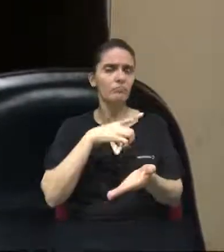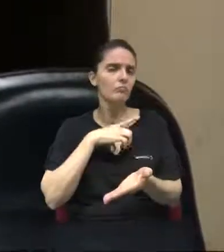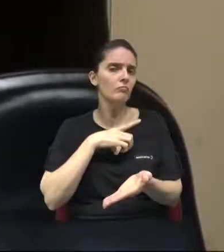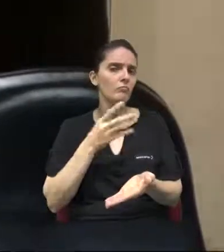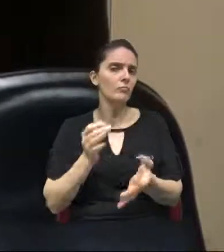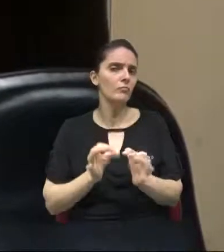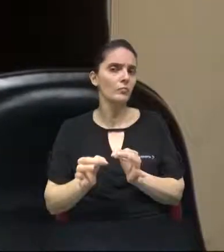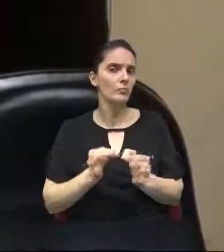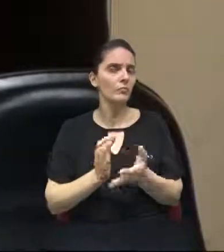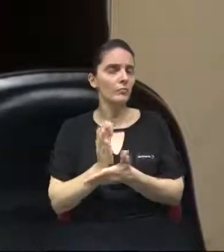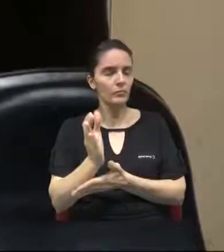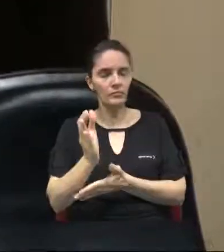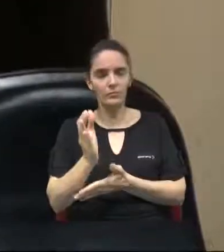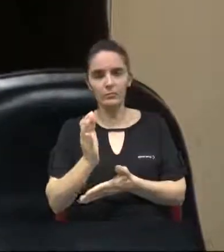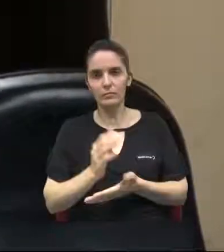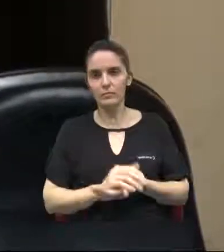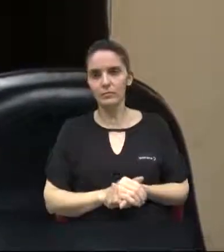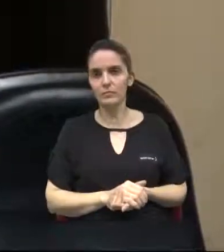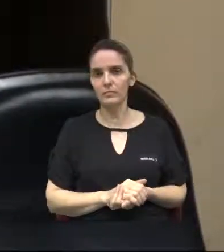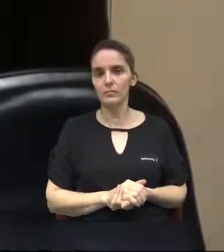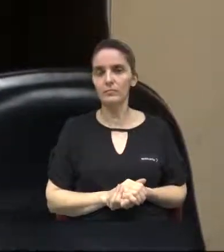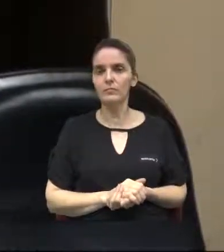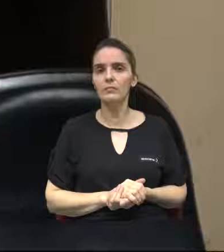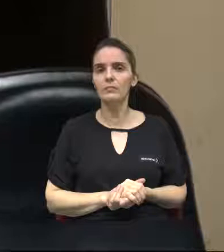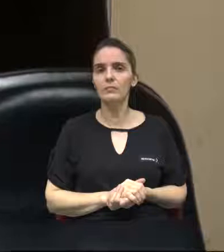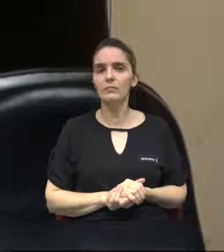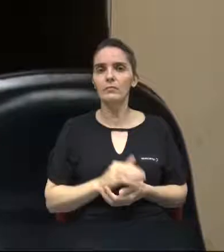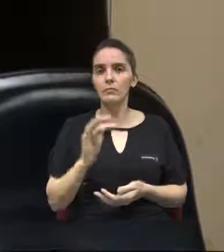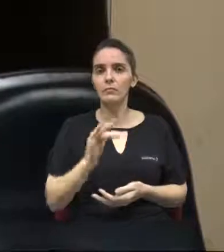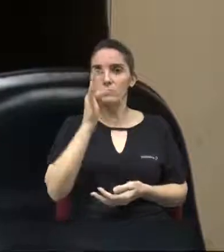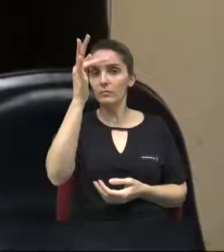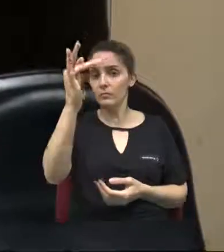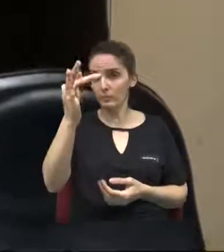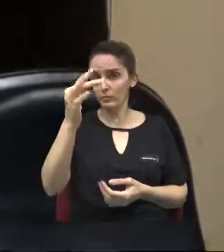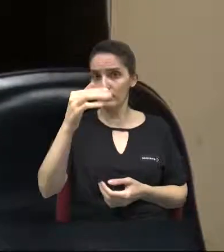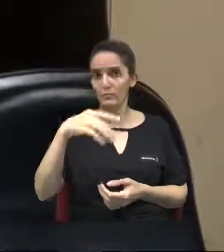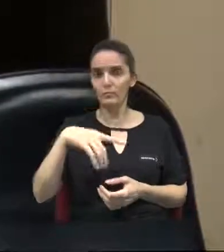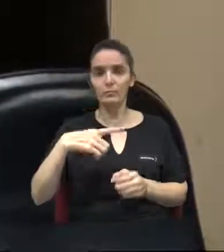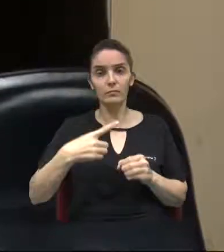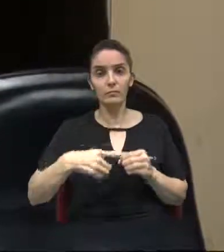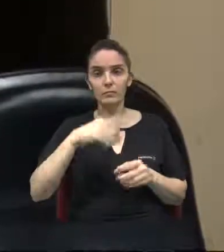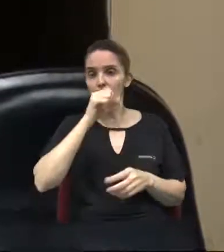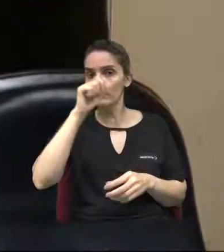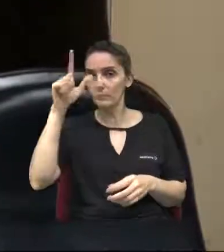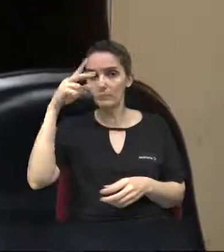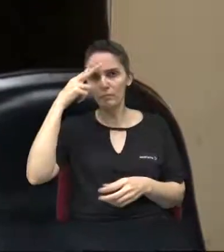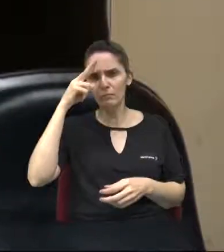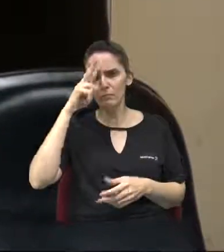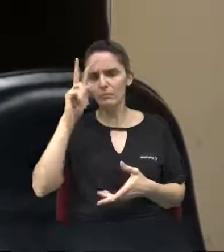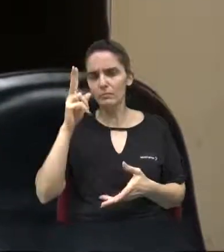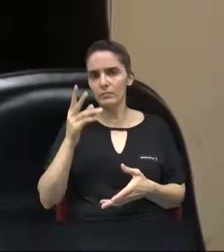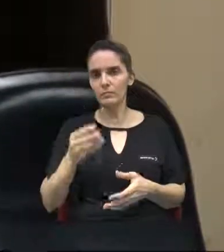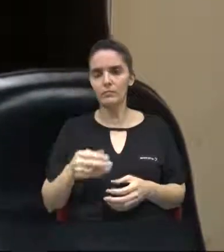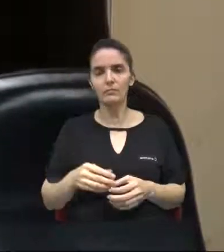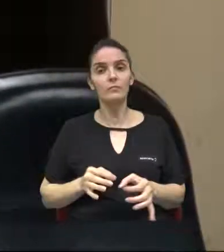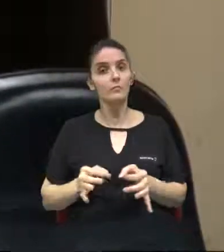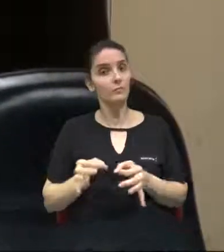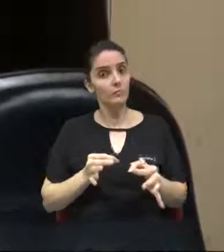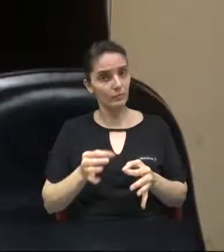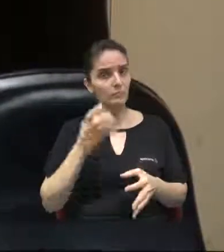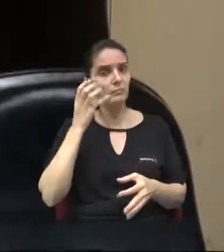bom aprovado, quer deixar um legado para a cidade de Limeira. E esse projeto seu